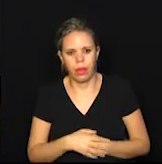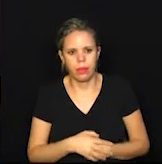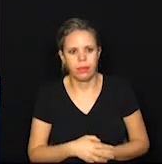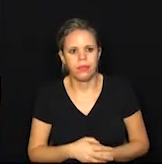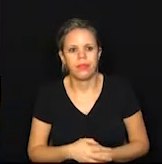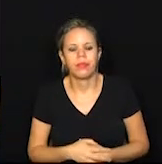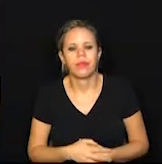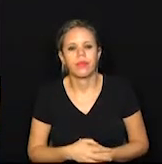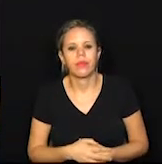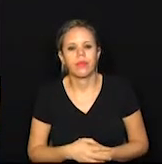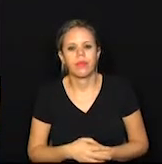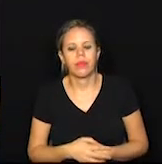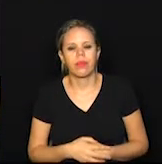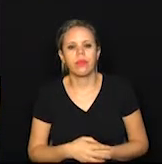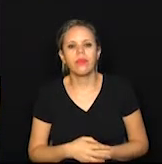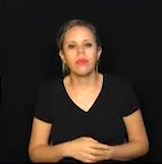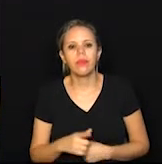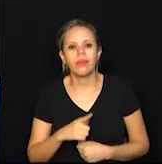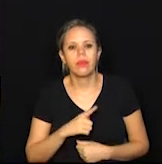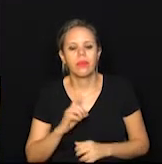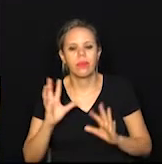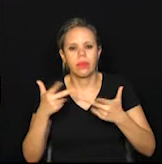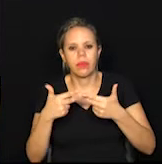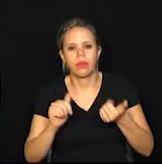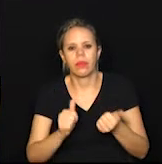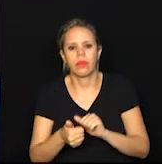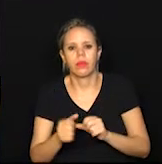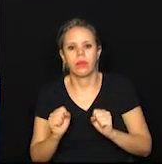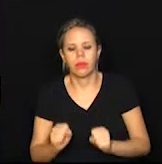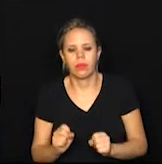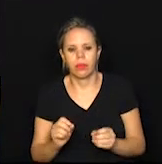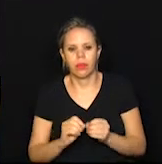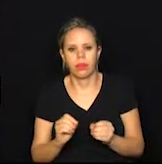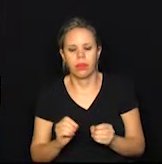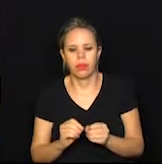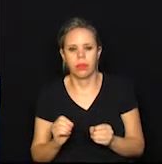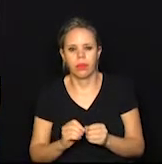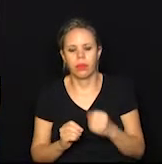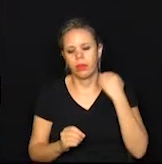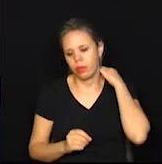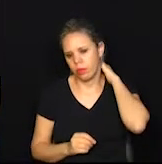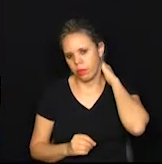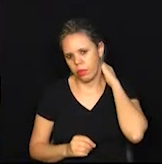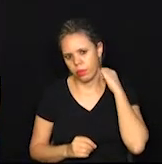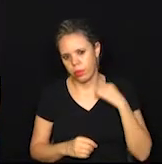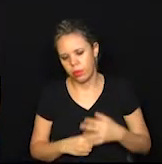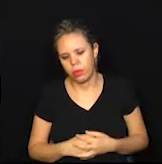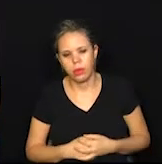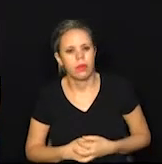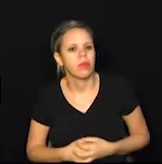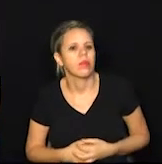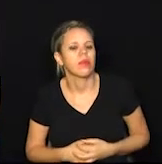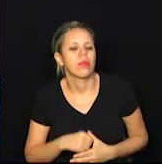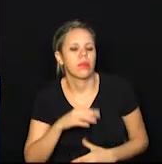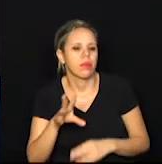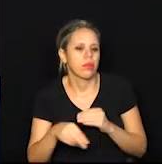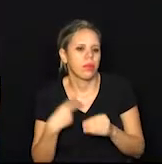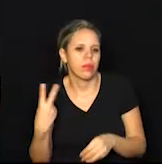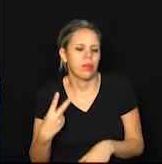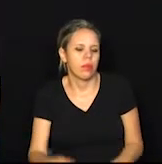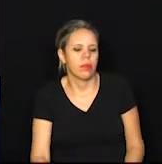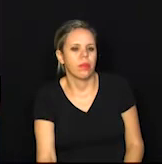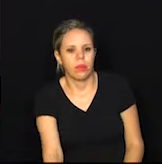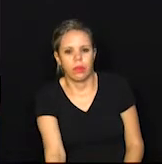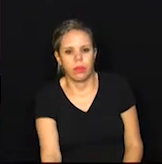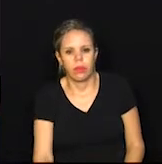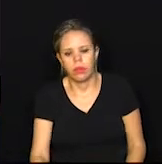Tá. Então, os eventos esportivos, eles podem ser feitos de forma mais... agregando mais valores. Então, a gente